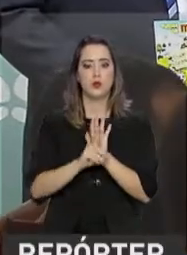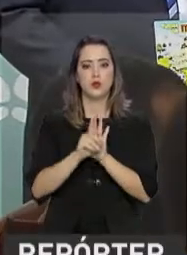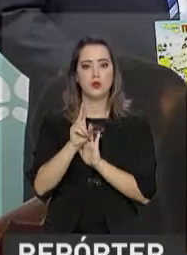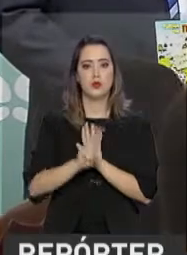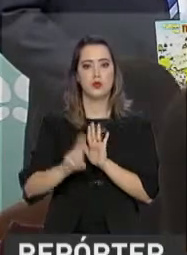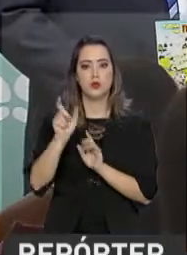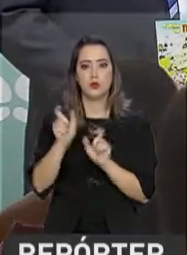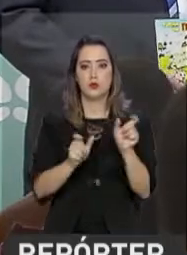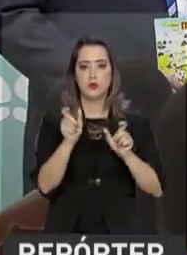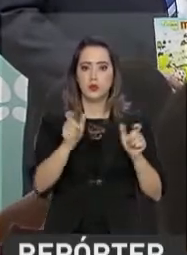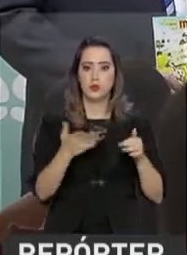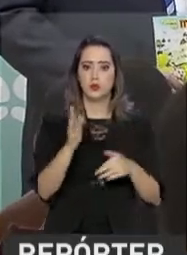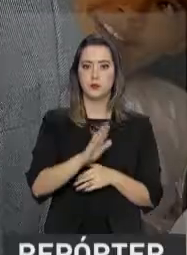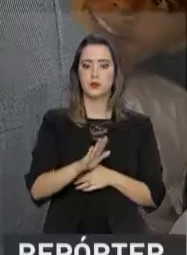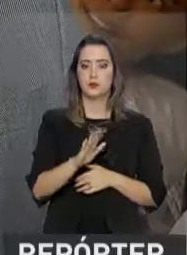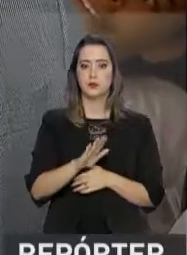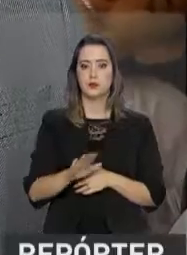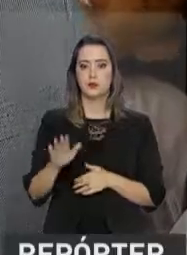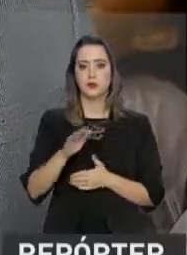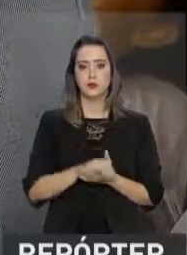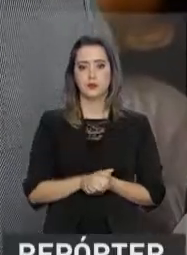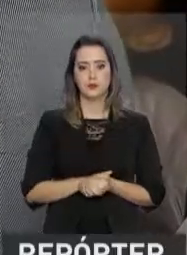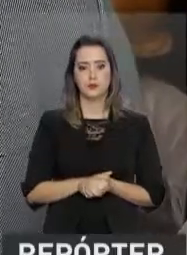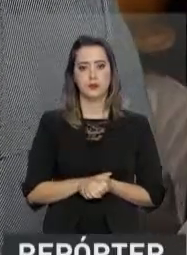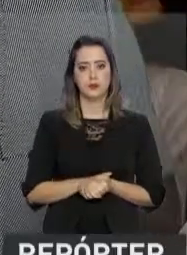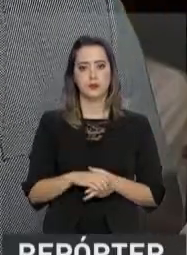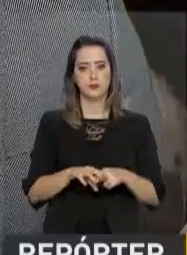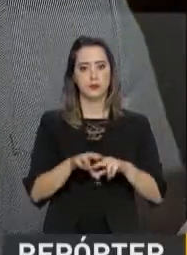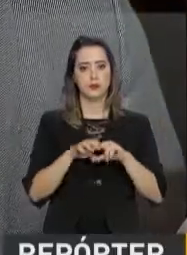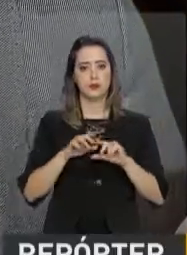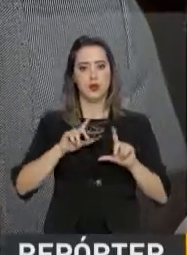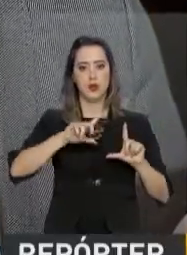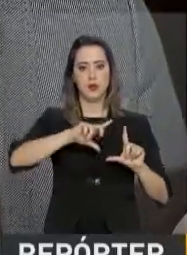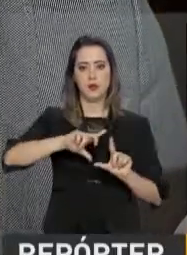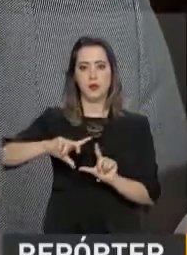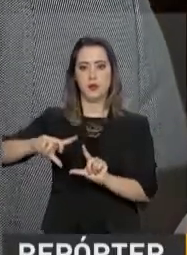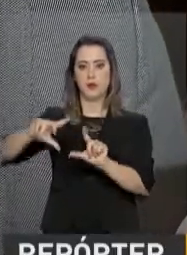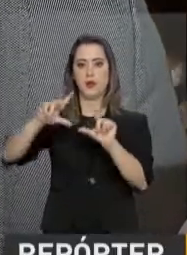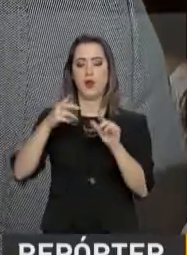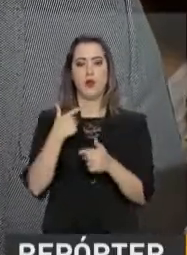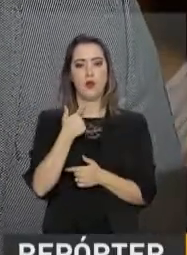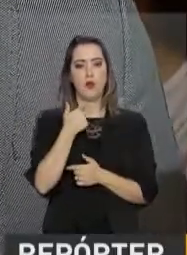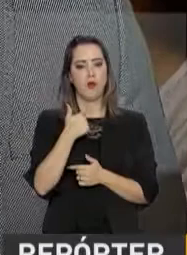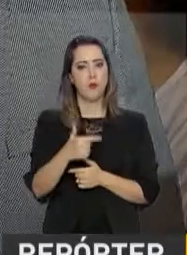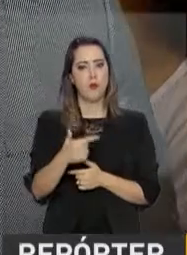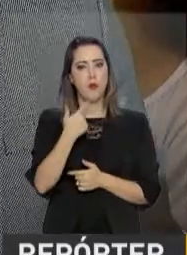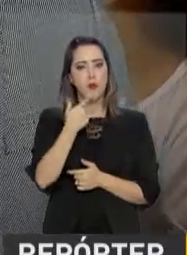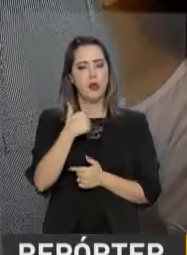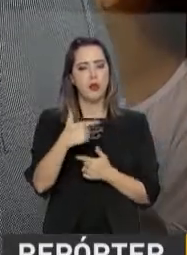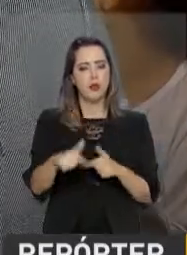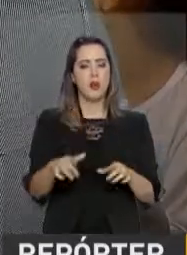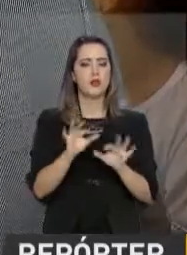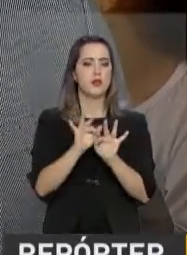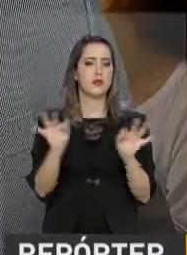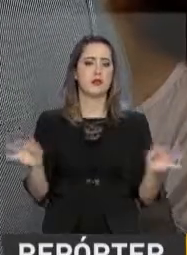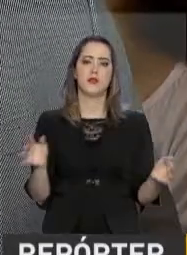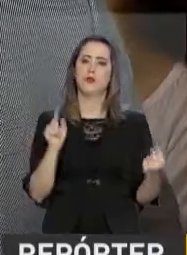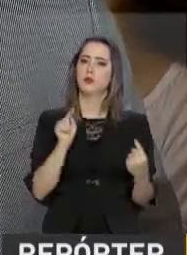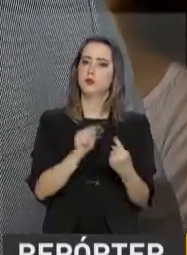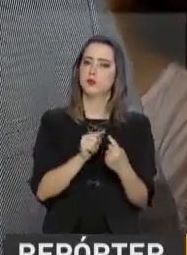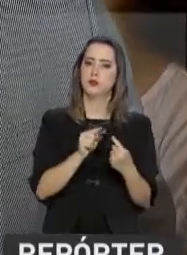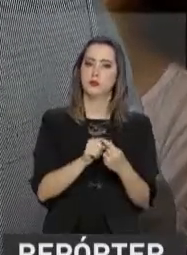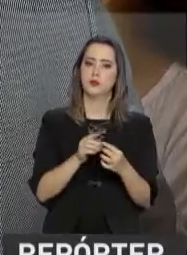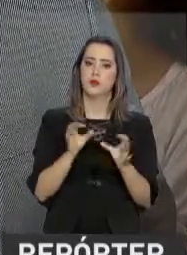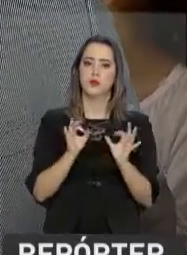principalmente coloquial nós podemos falar de qualquer coisa e esse qualquer coisa engloba até os assuntos